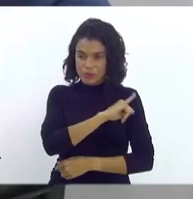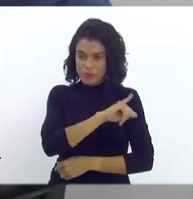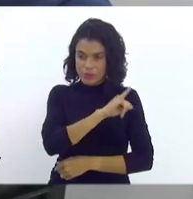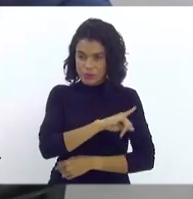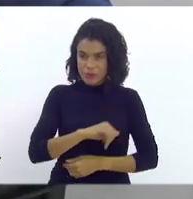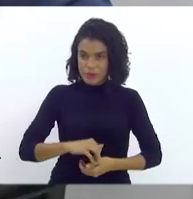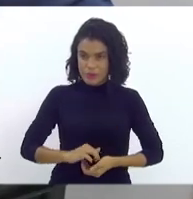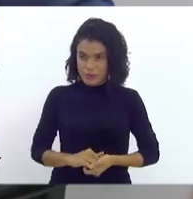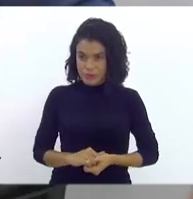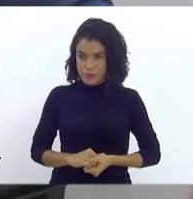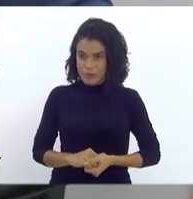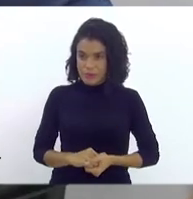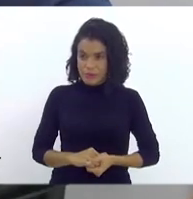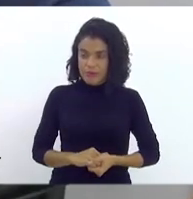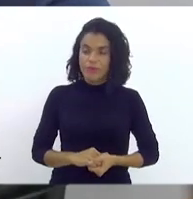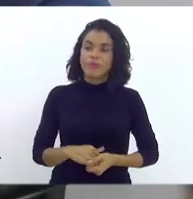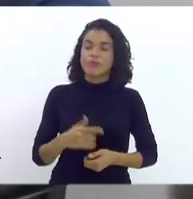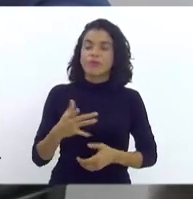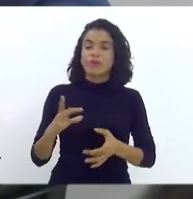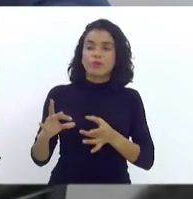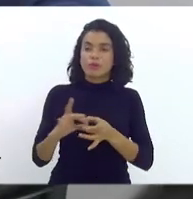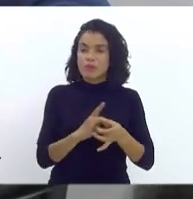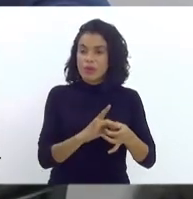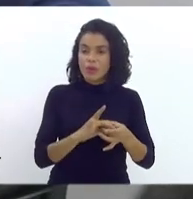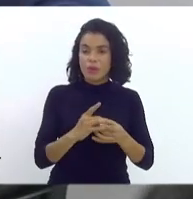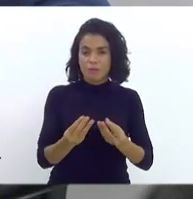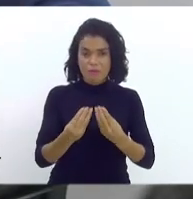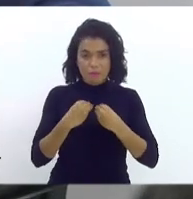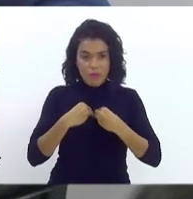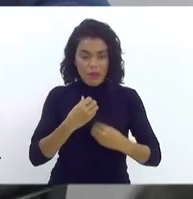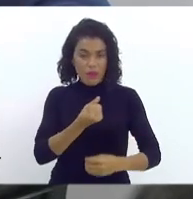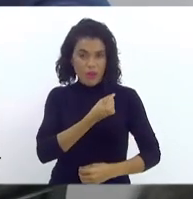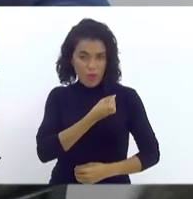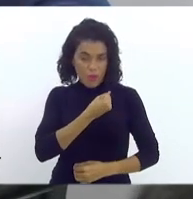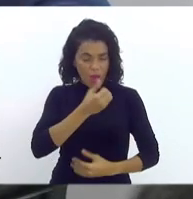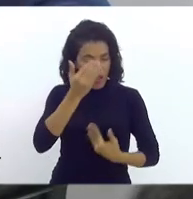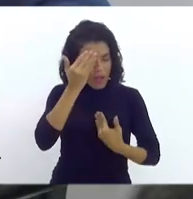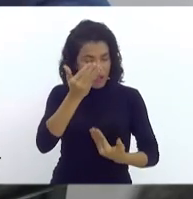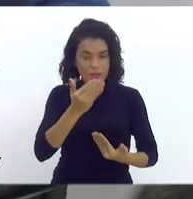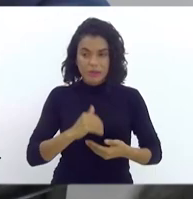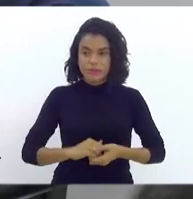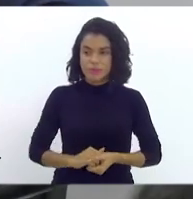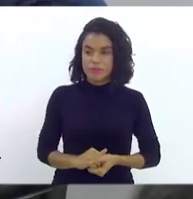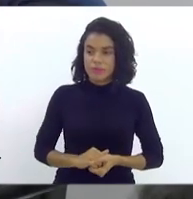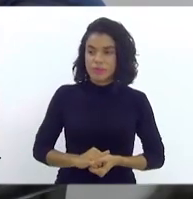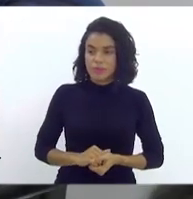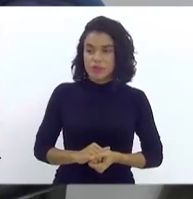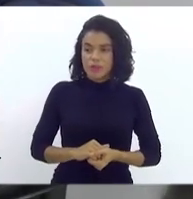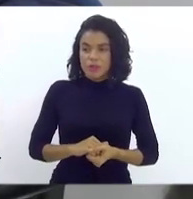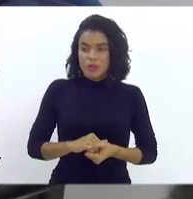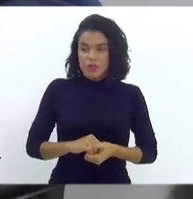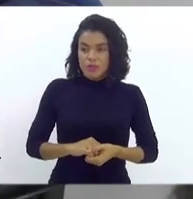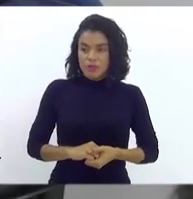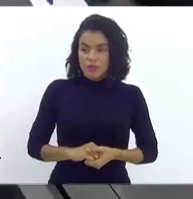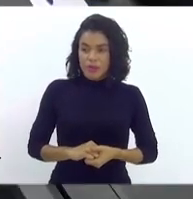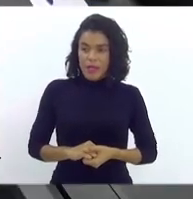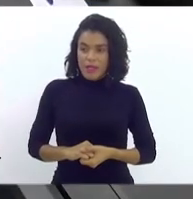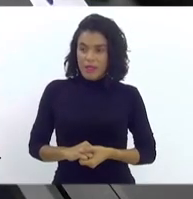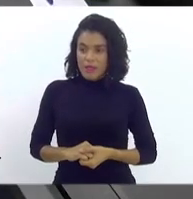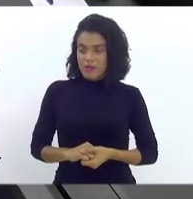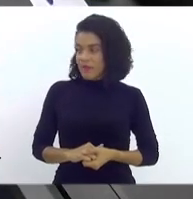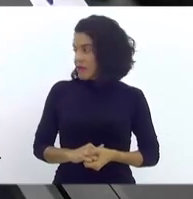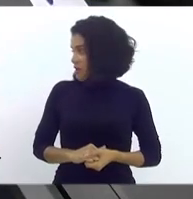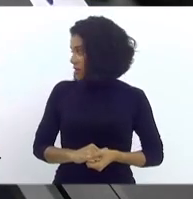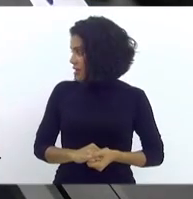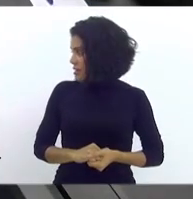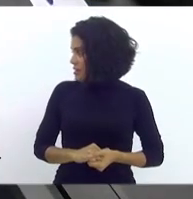interagir conosco, tá, no sentido de nos prover de números, agradeço ao senhor. Uhum. Legal. Alguém quer fazer alguma pergunta ao